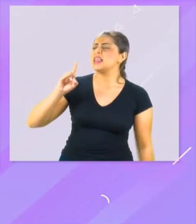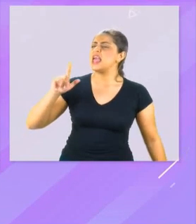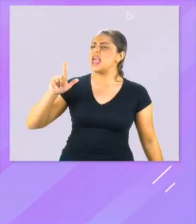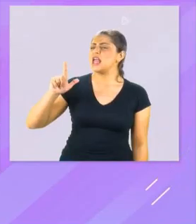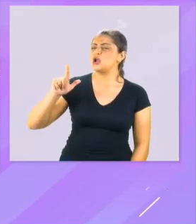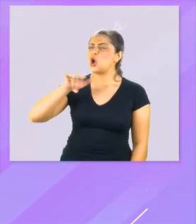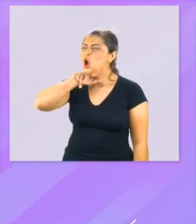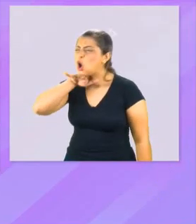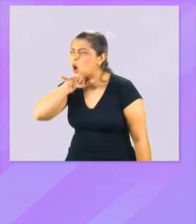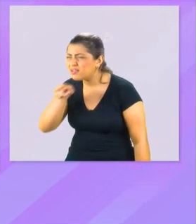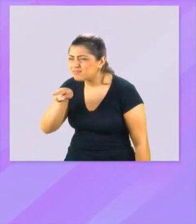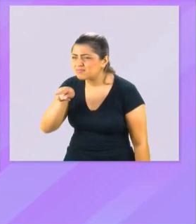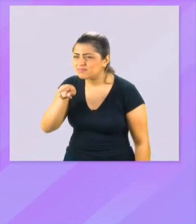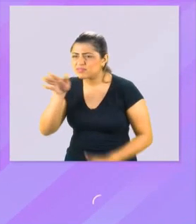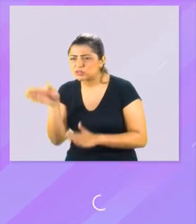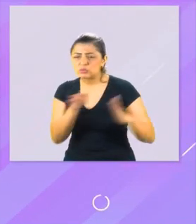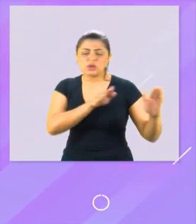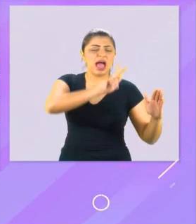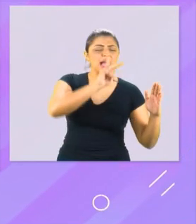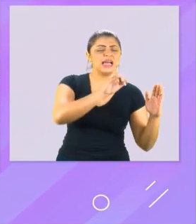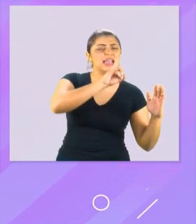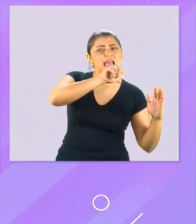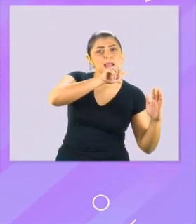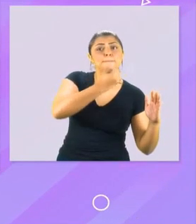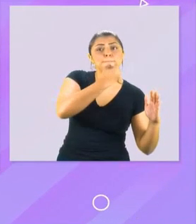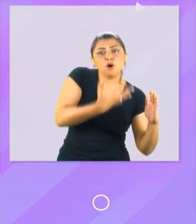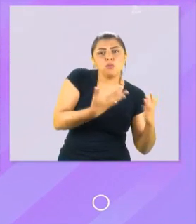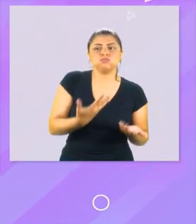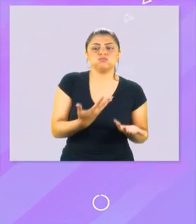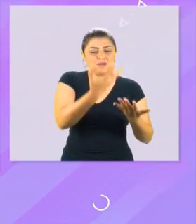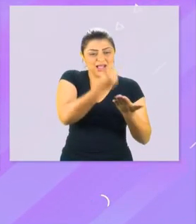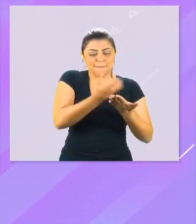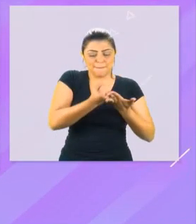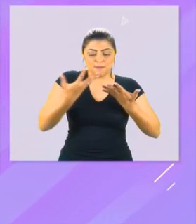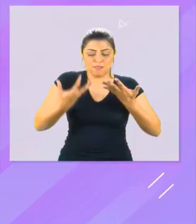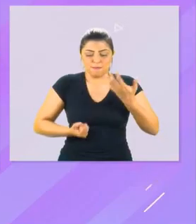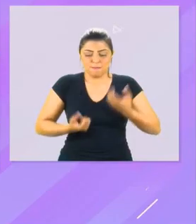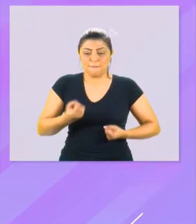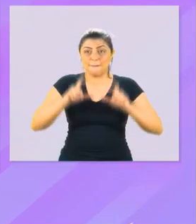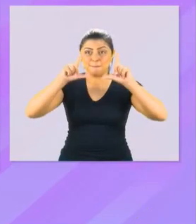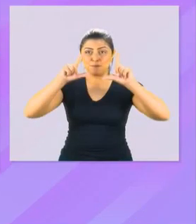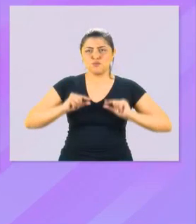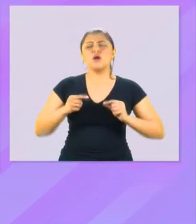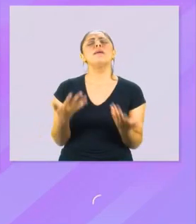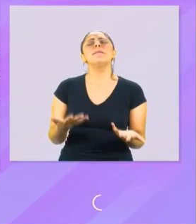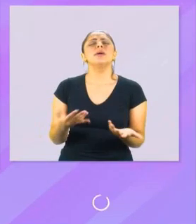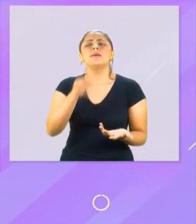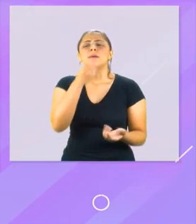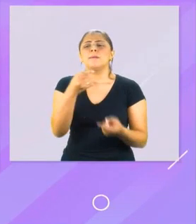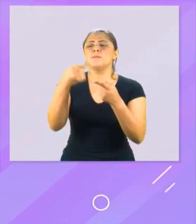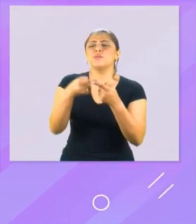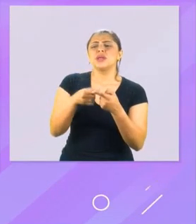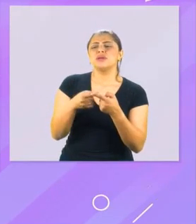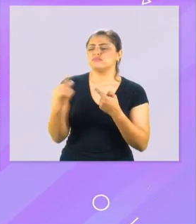o que nós ouvimos é que o LDL é o colesterol ruim e que o HDL é o colesterol bom.